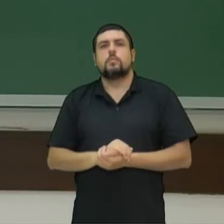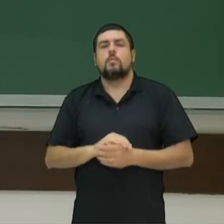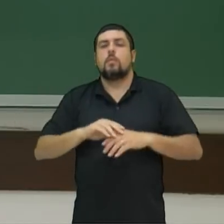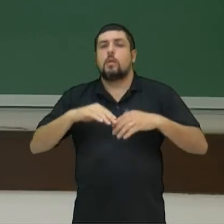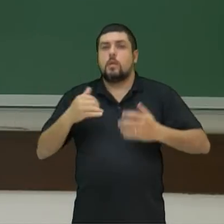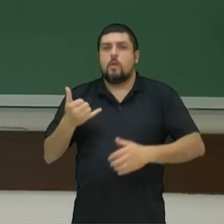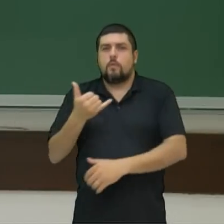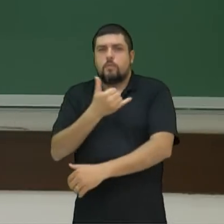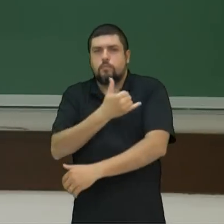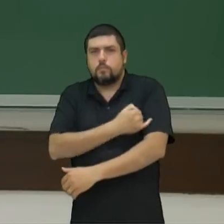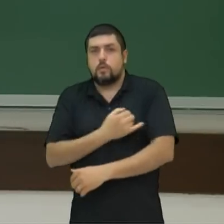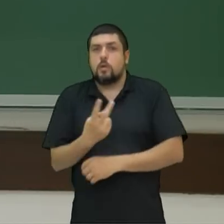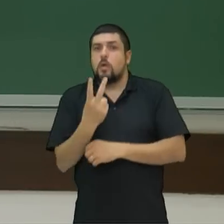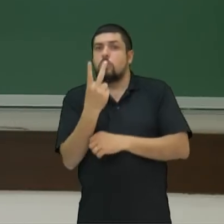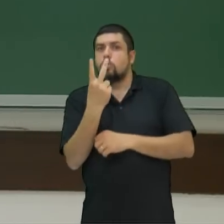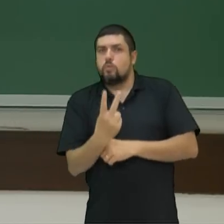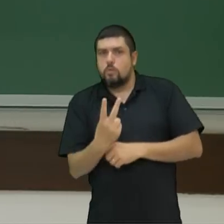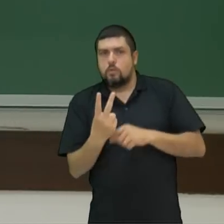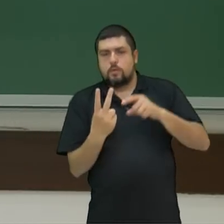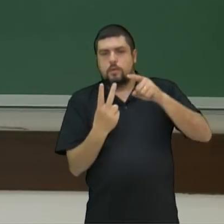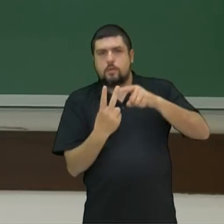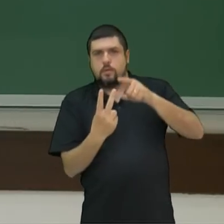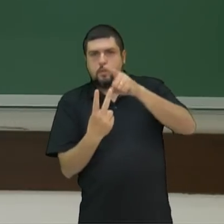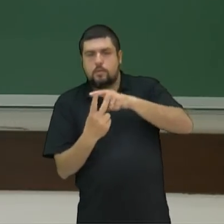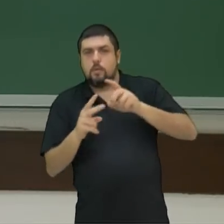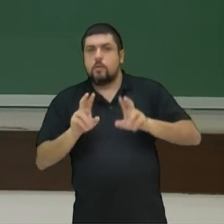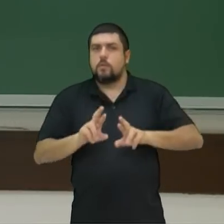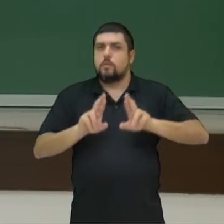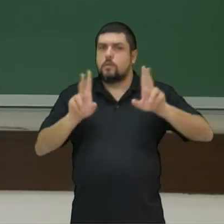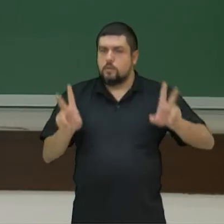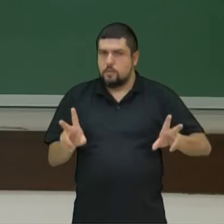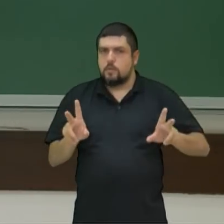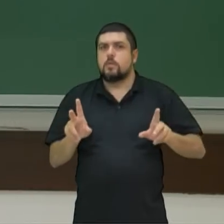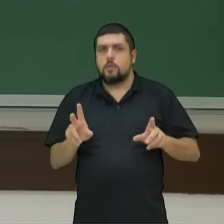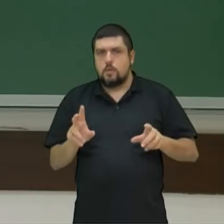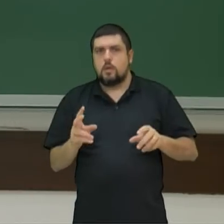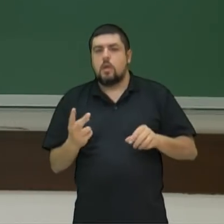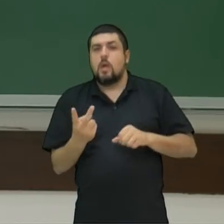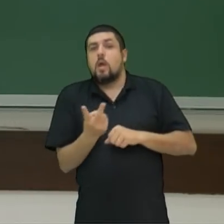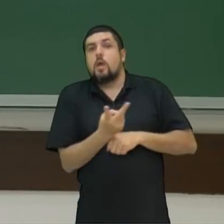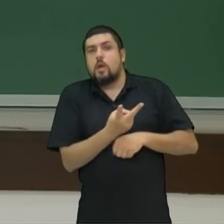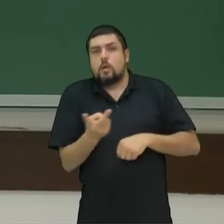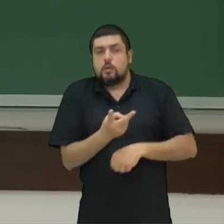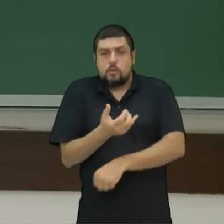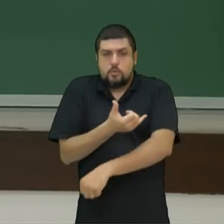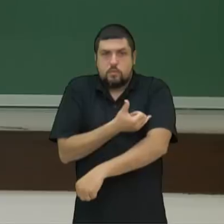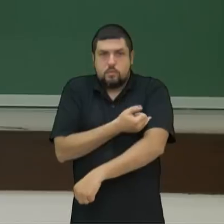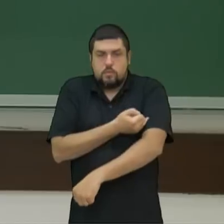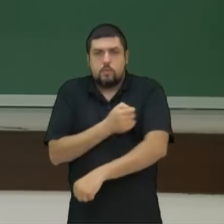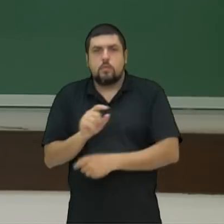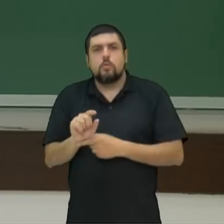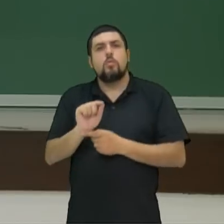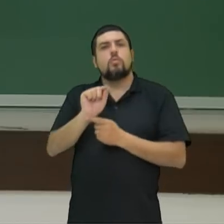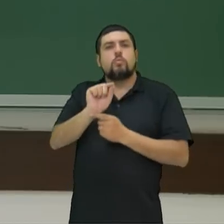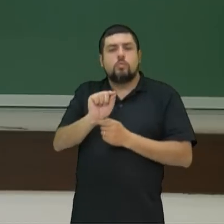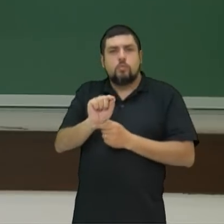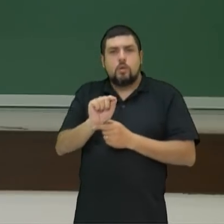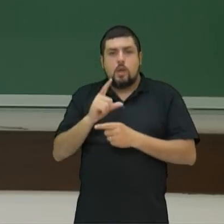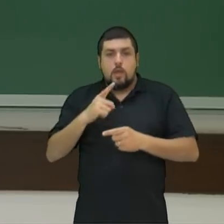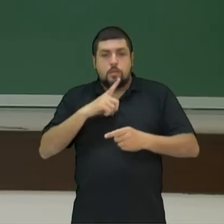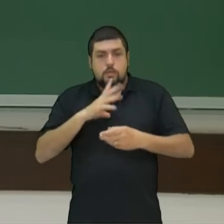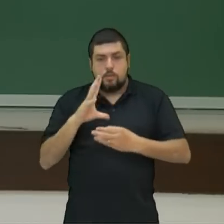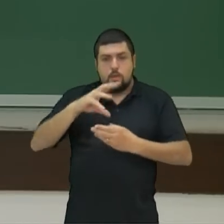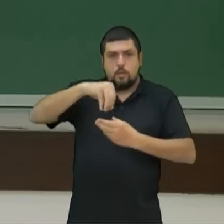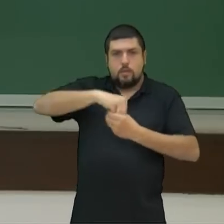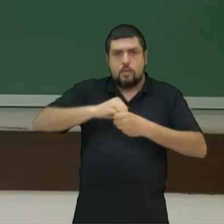vacinas diferentes, as duas para o coronavírus, e elas têm funções, elas têm estruturas diferentes